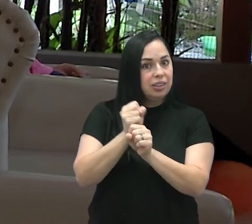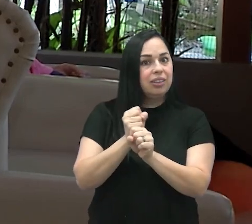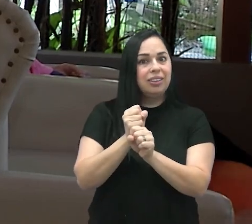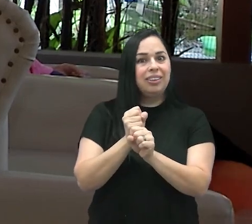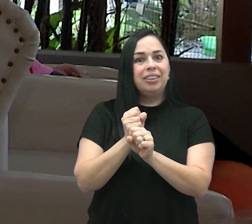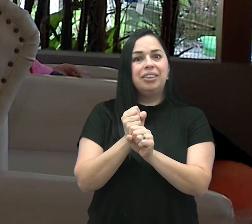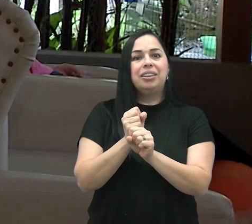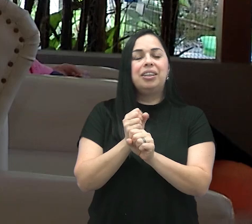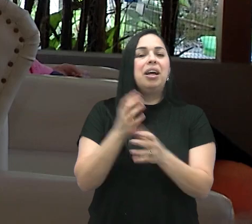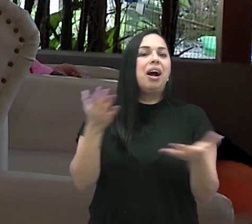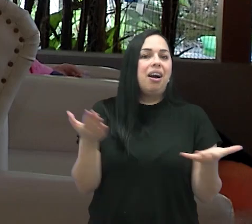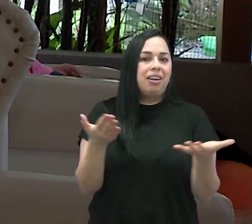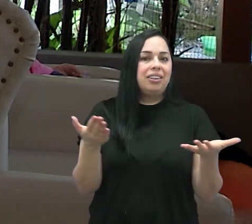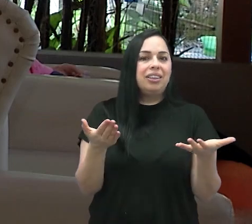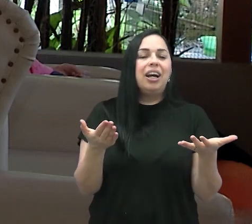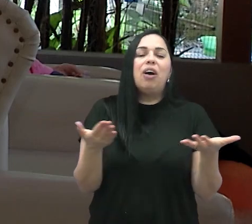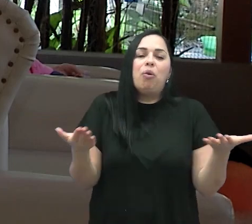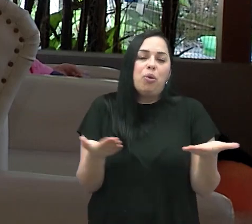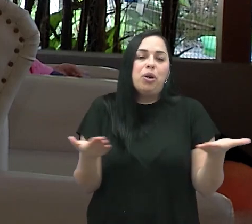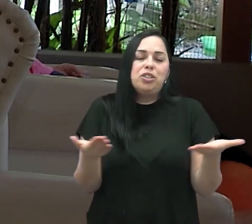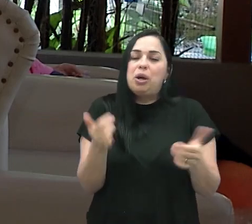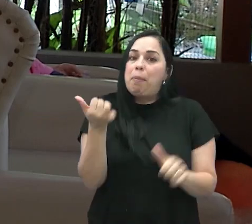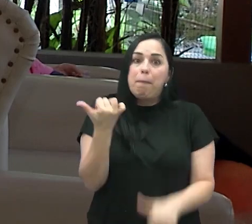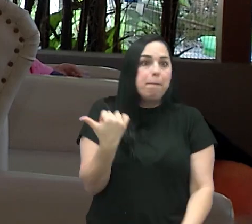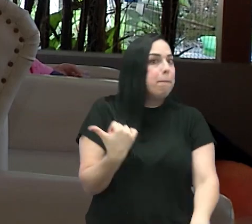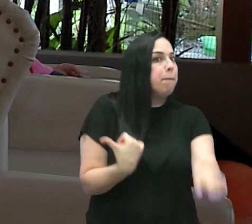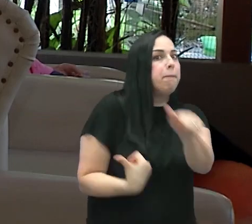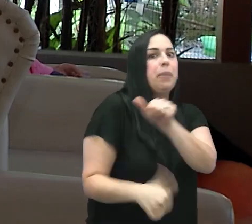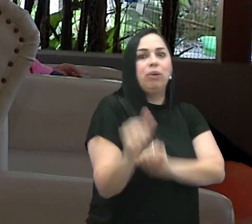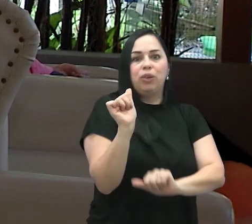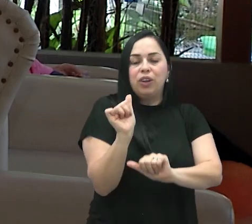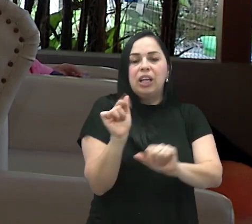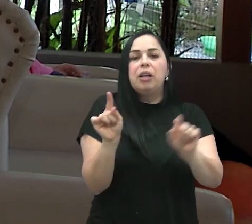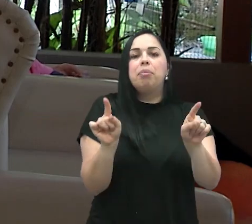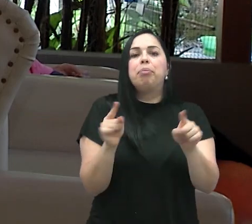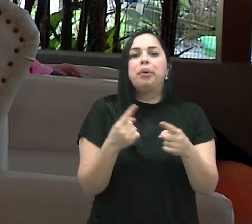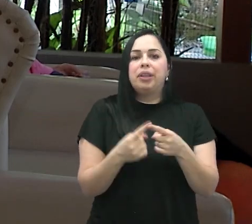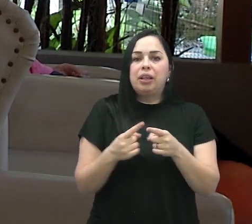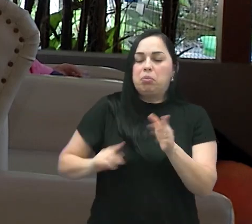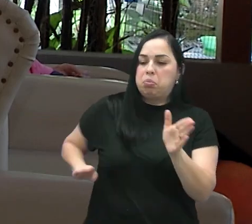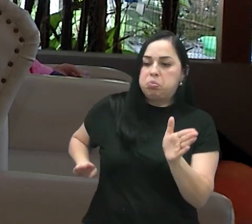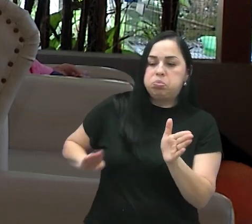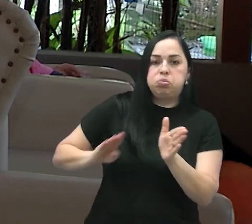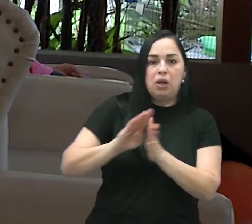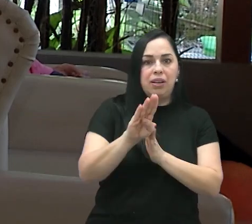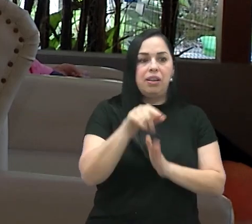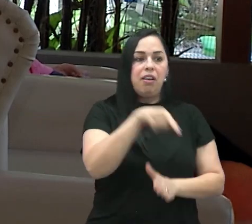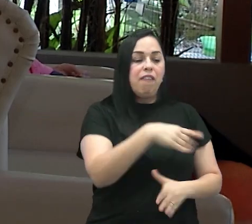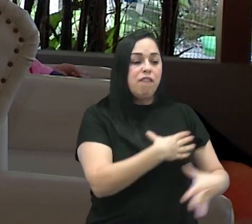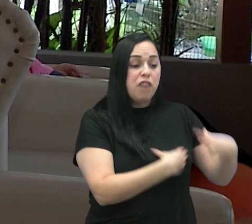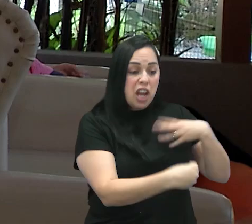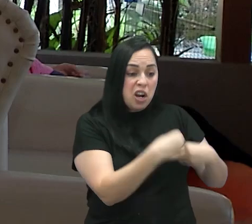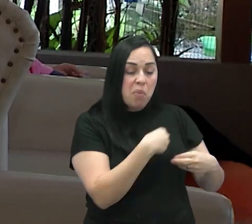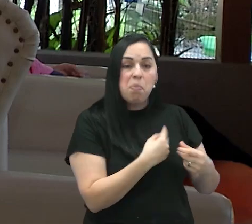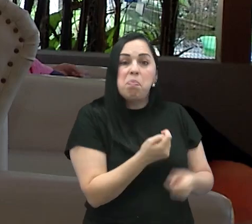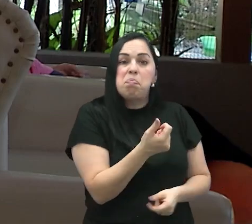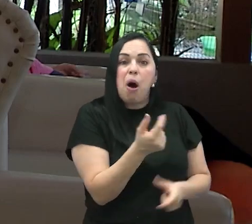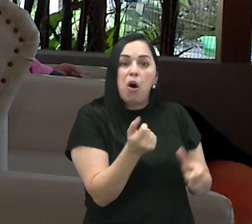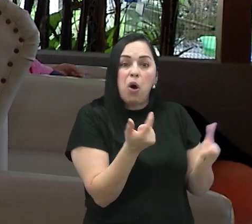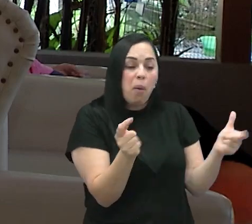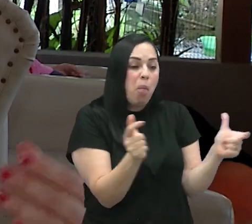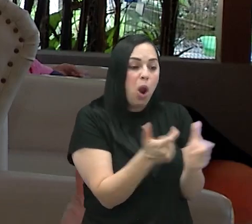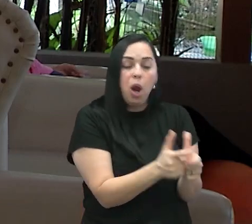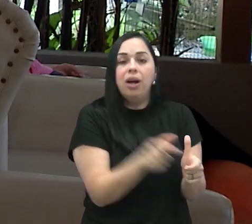a nossa pirâmide, eu falo brincando que virou um quibe, que já não é mais uma pirâmide. E foi mais por causa desse fenômeno mesmo. Menos